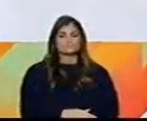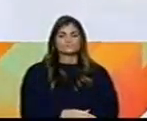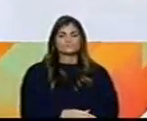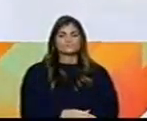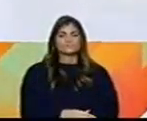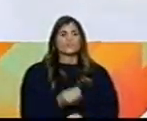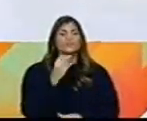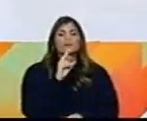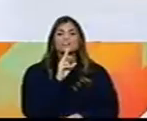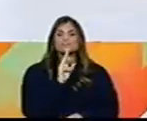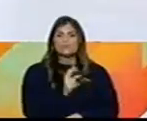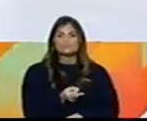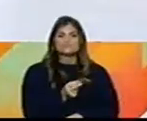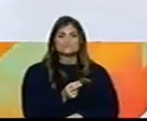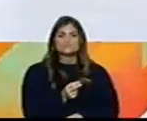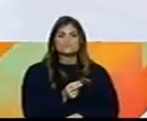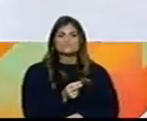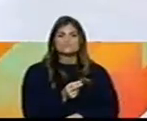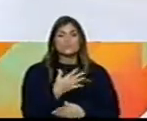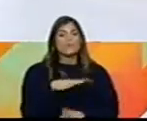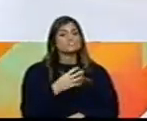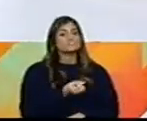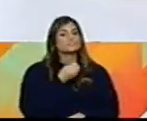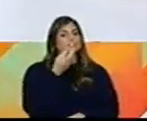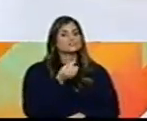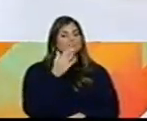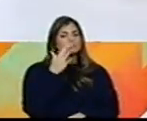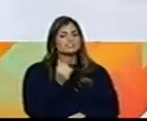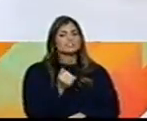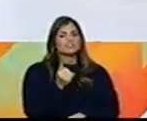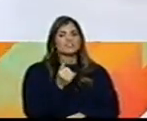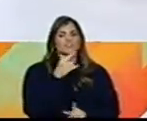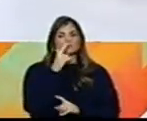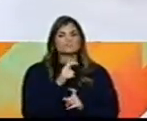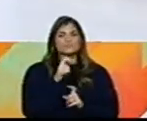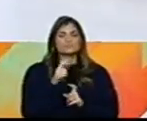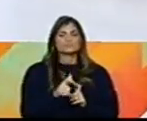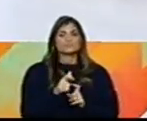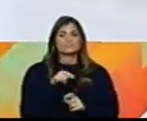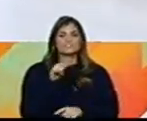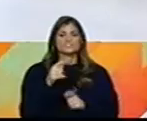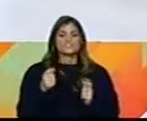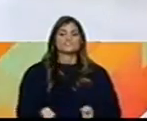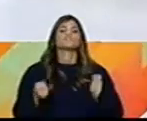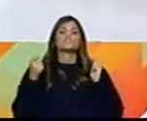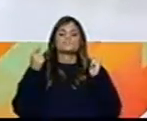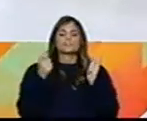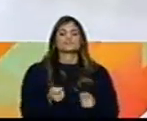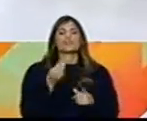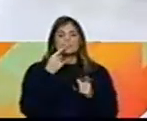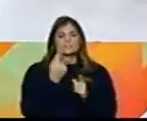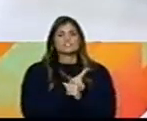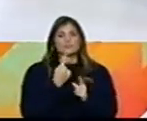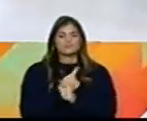que responde ou que argumentos usa para tentar demover as pessoas a fazer este investimento na